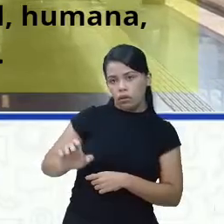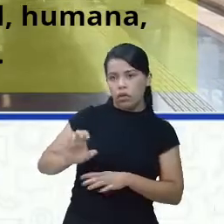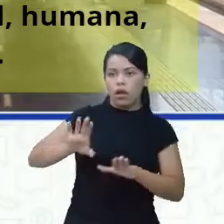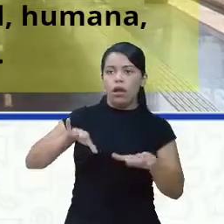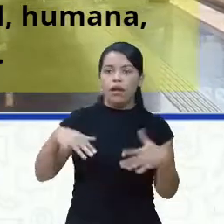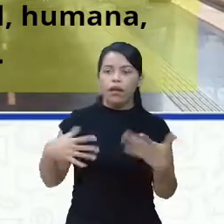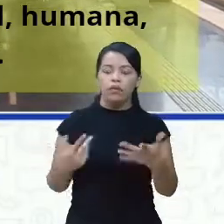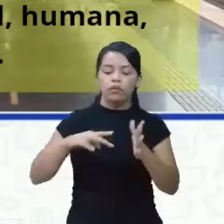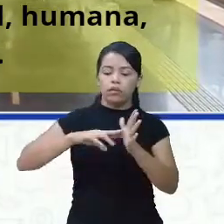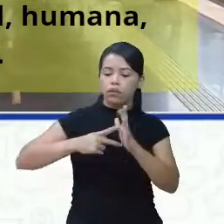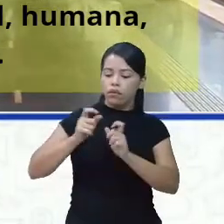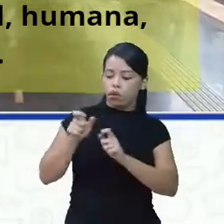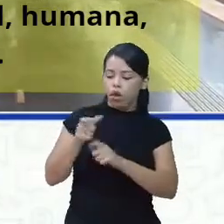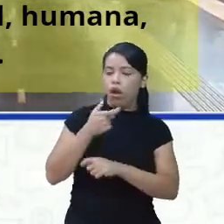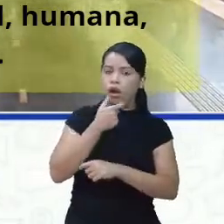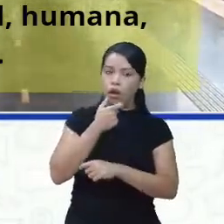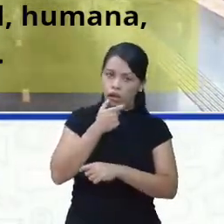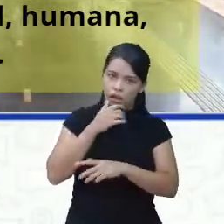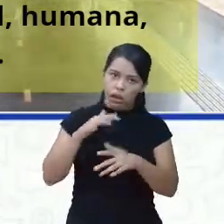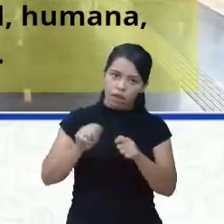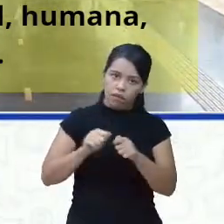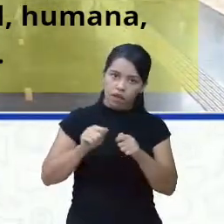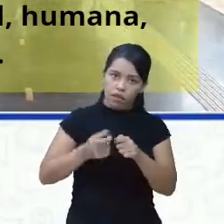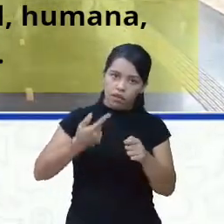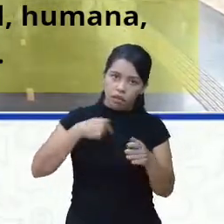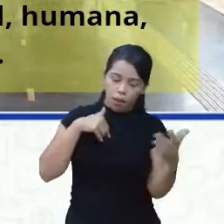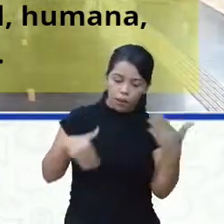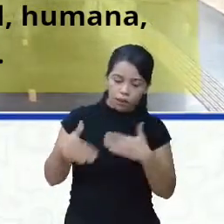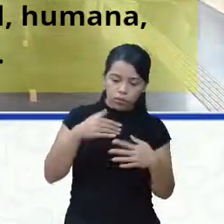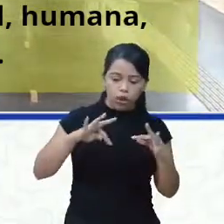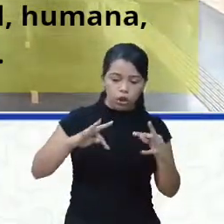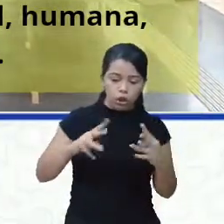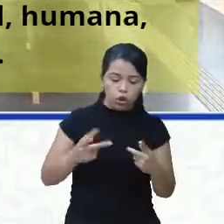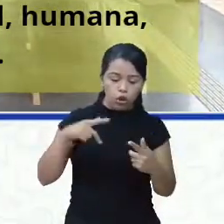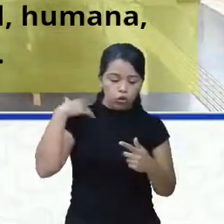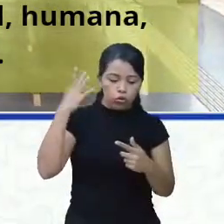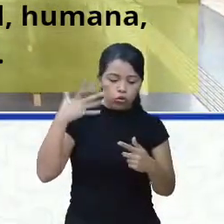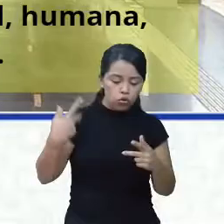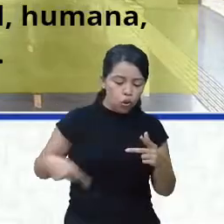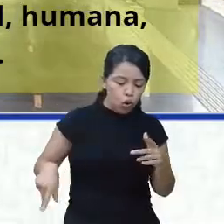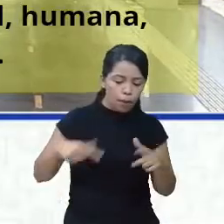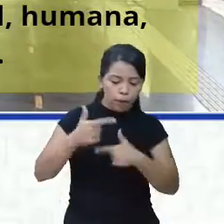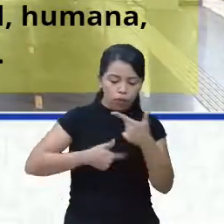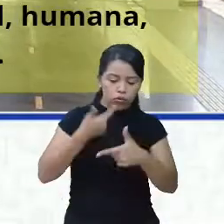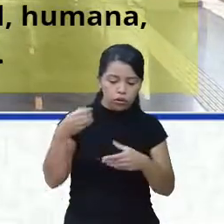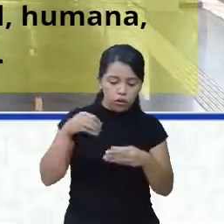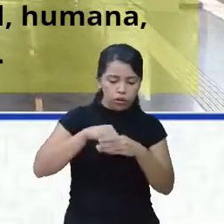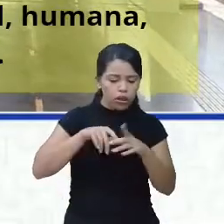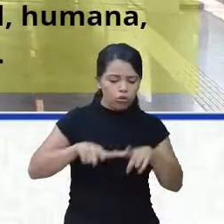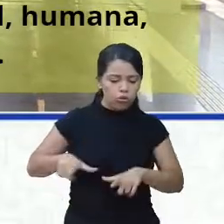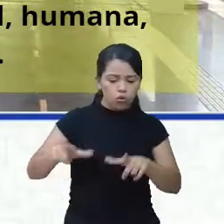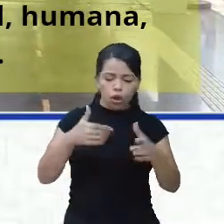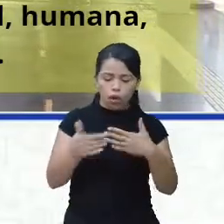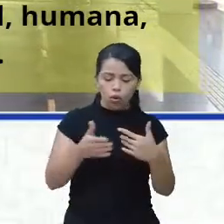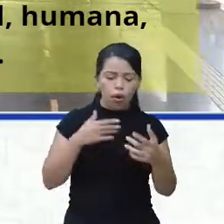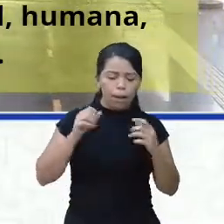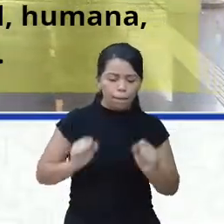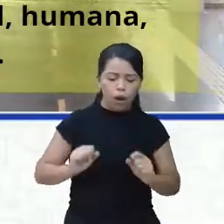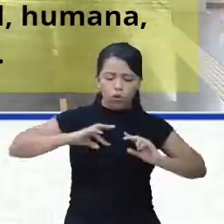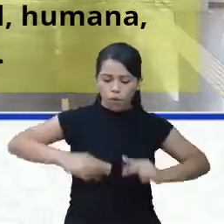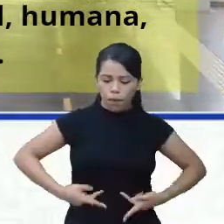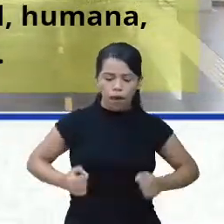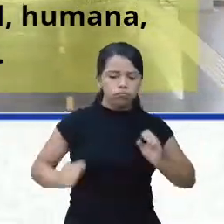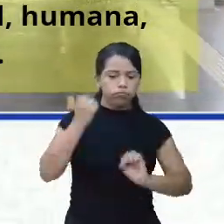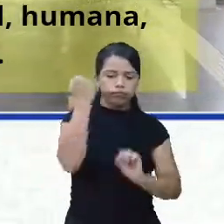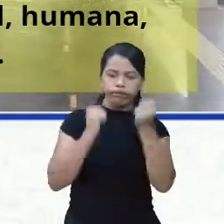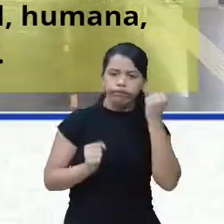está compondo um determinado ambiente. Esses sons podem ser humanos, podem ser industriais,